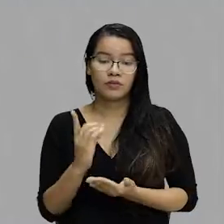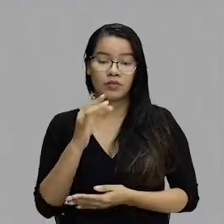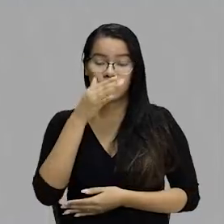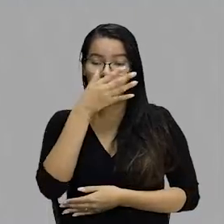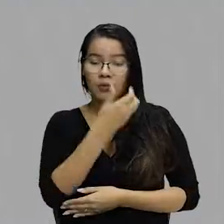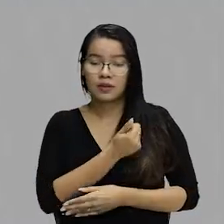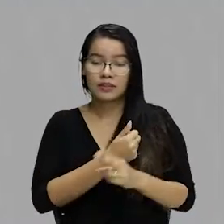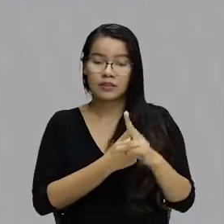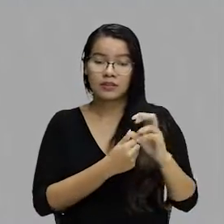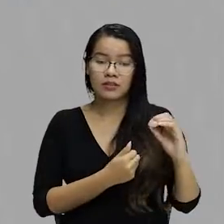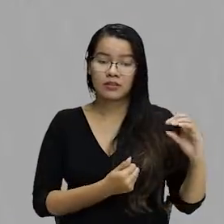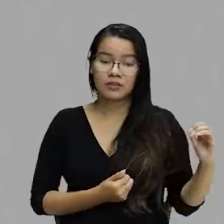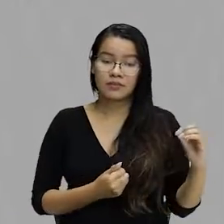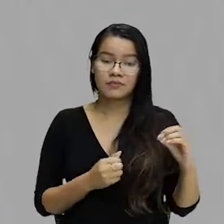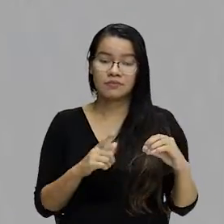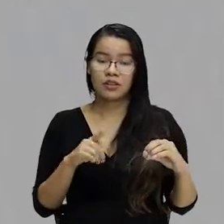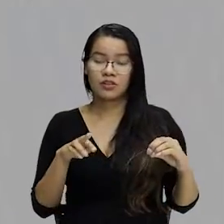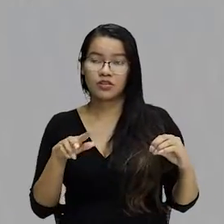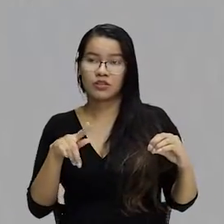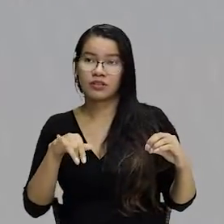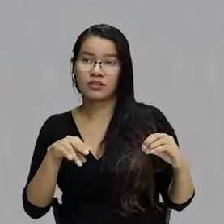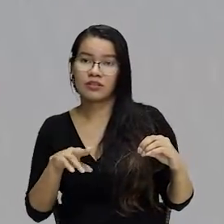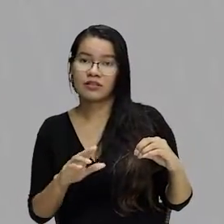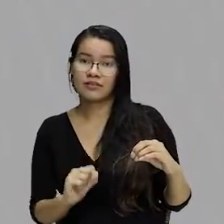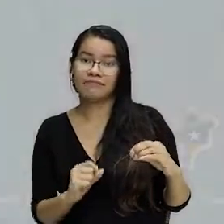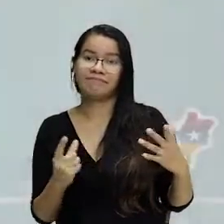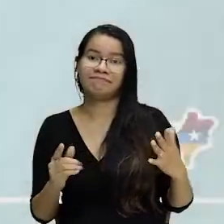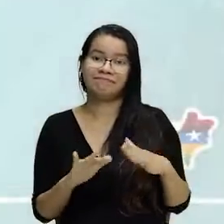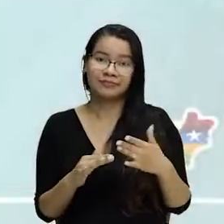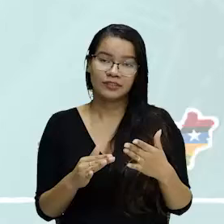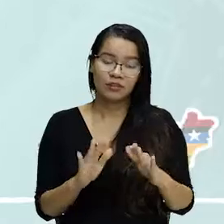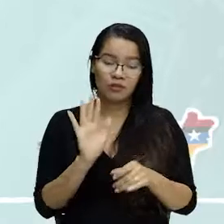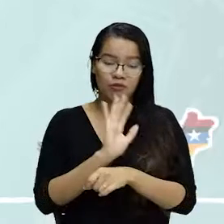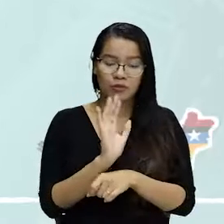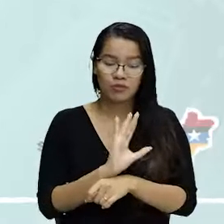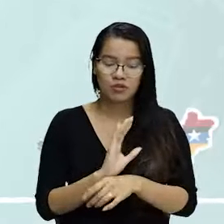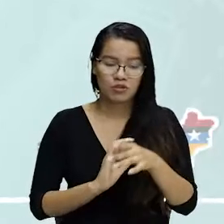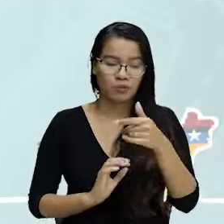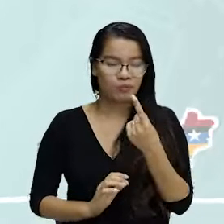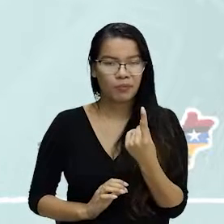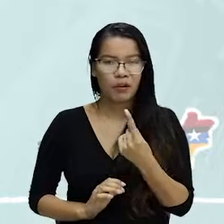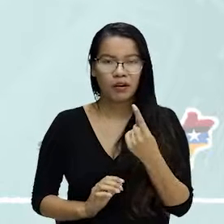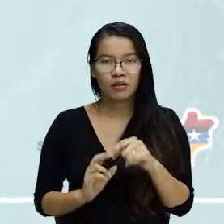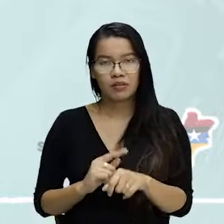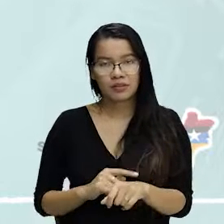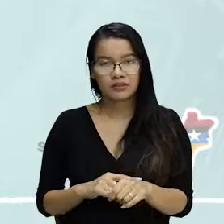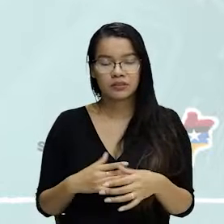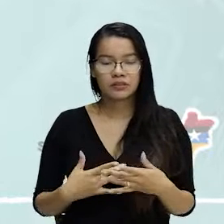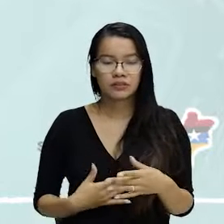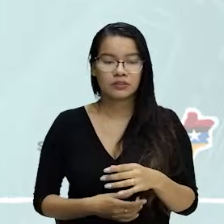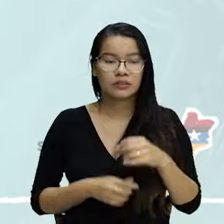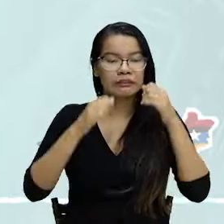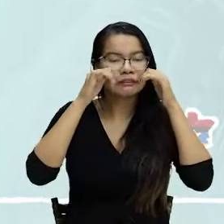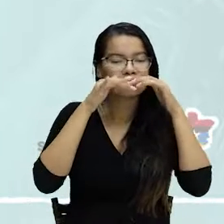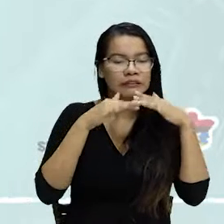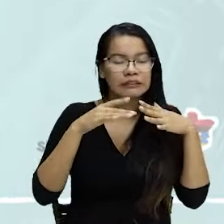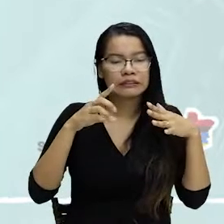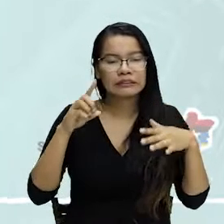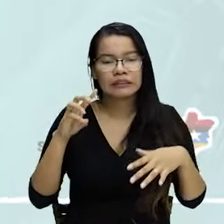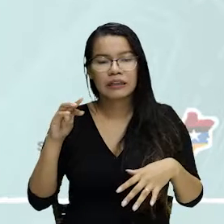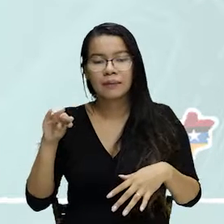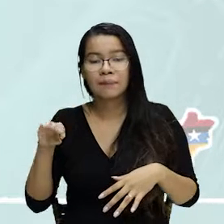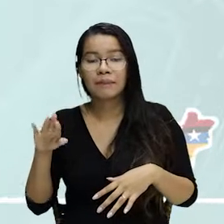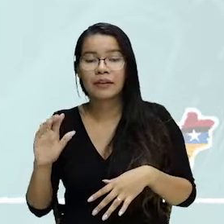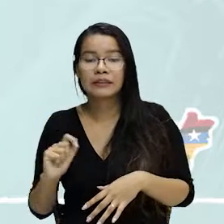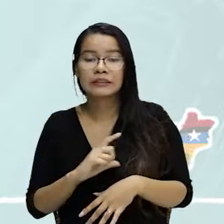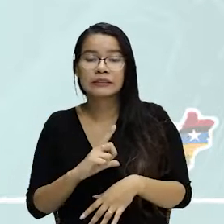virar um filme de 1h30, 2 horas. Vocês não estão pedindo muito, não. Dramaturgia e drama, né? Ele possui um sentido amplo. O restrito